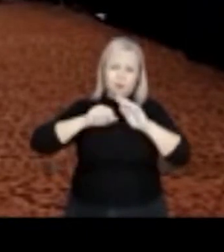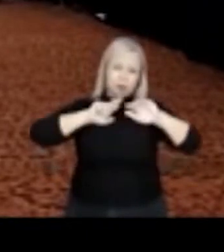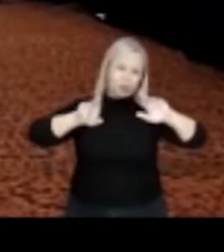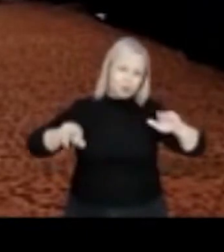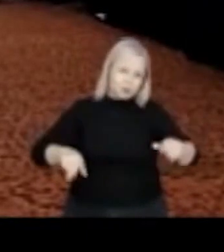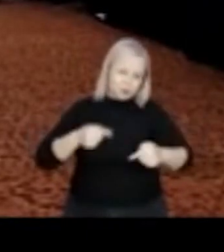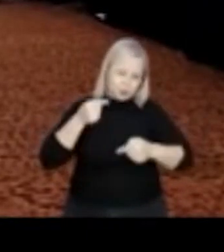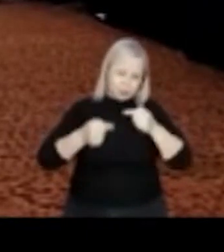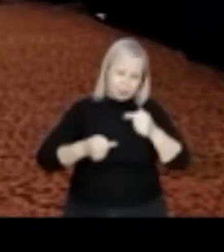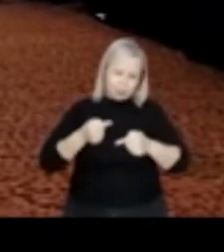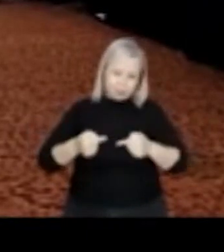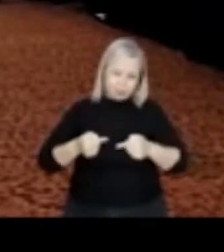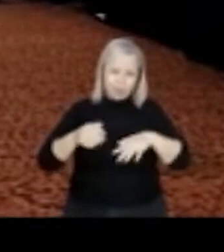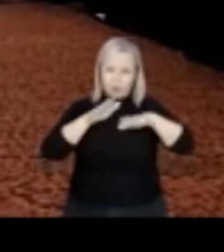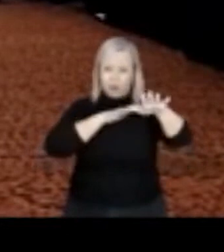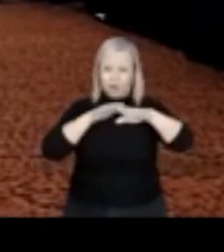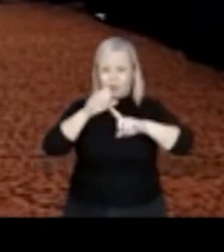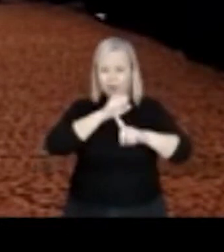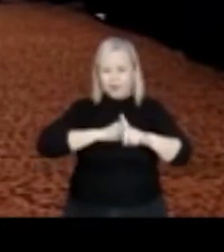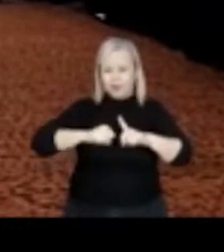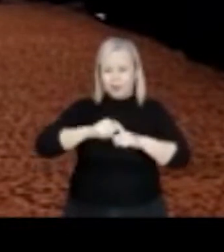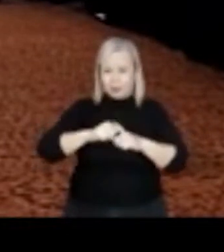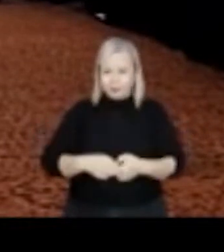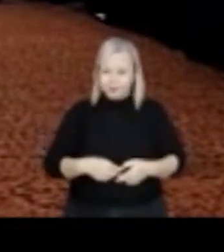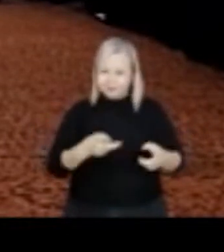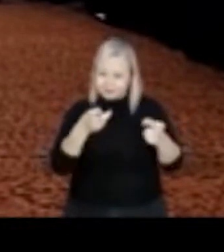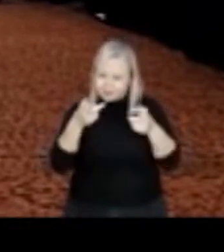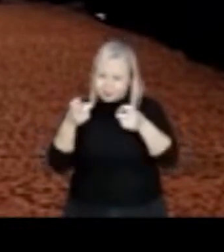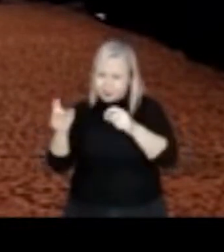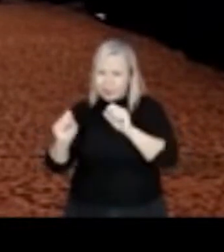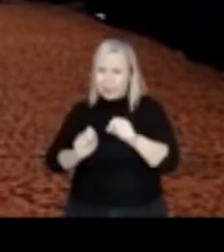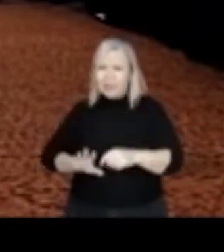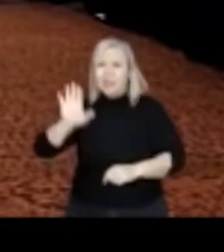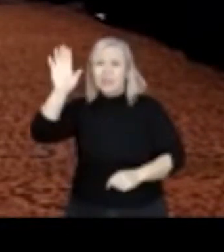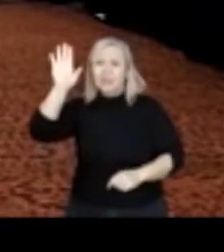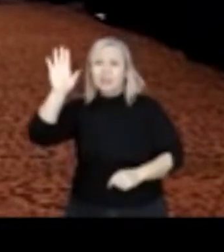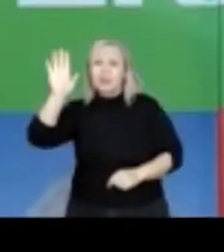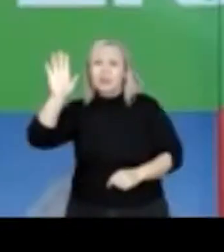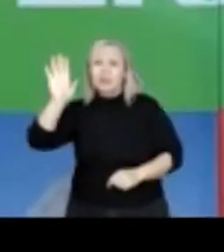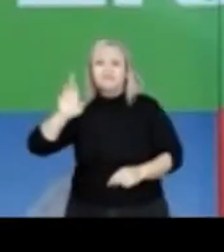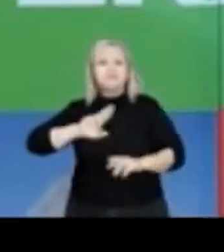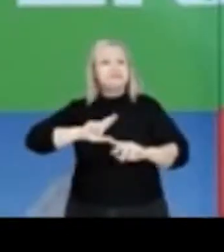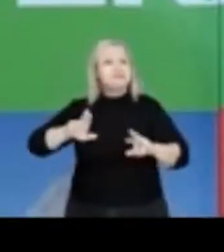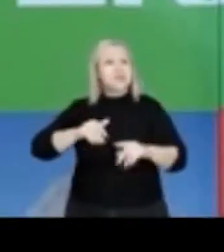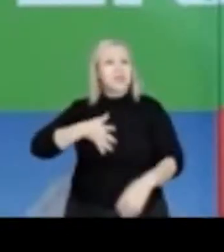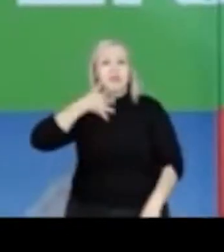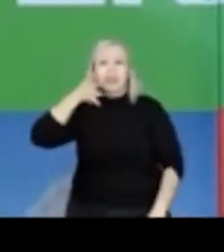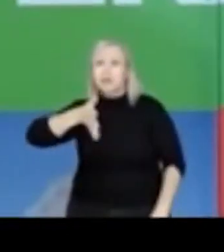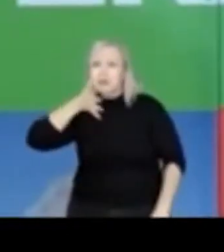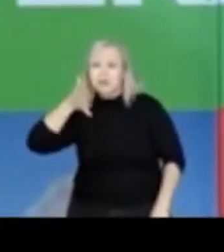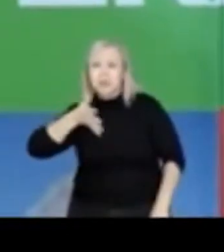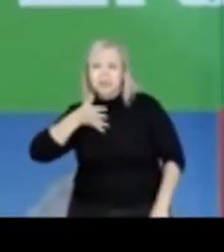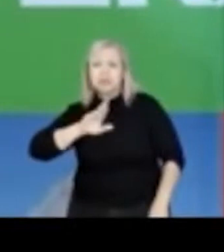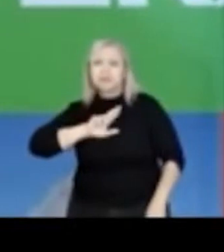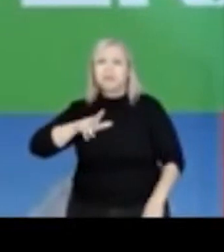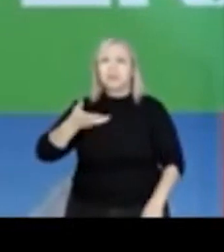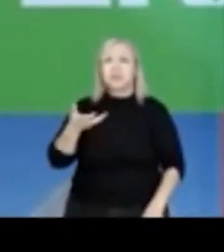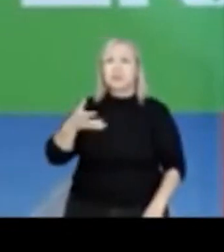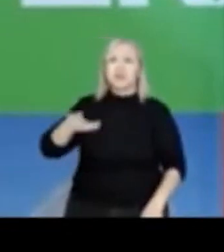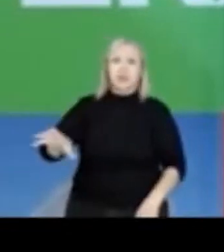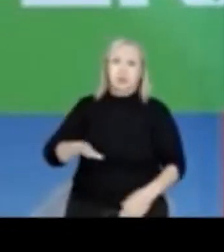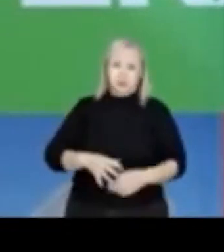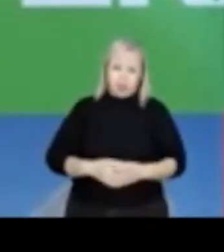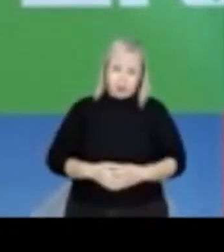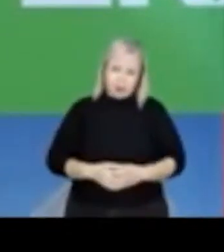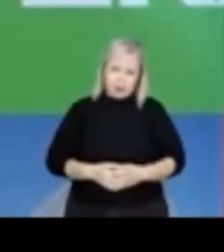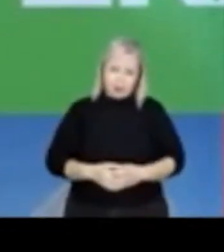por aí que tem candidato que não faz comício. E não faz comício não é porque não quer, é porque não junta gente. É